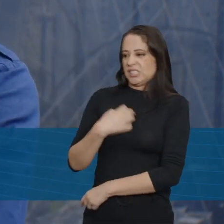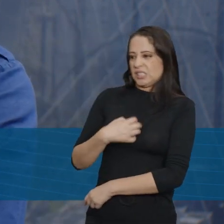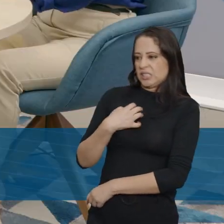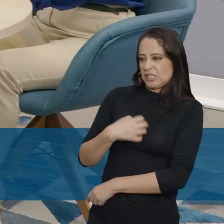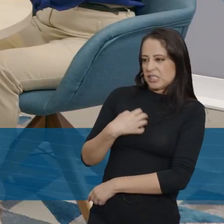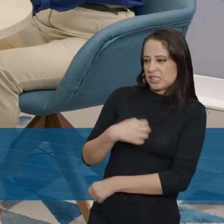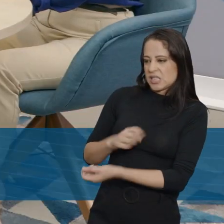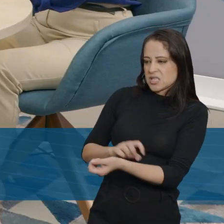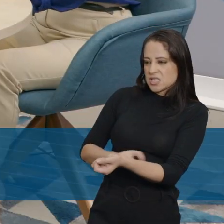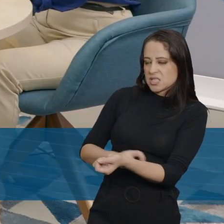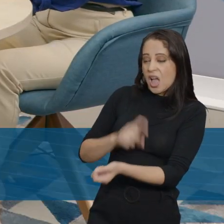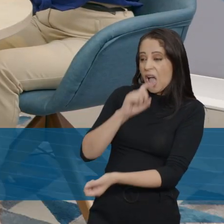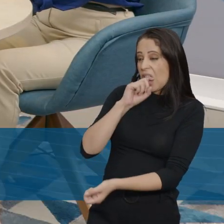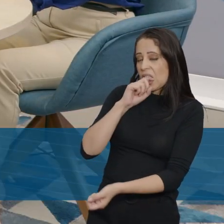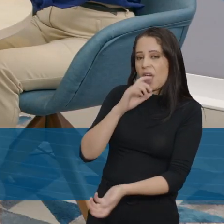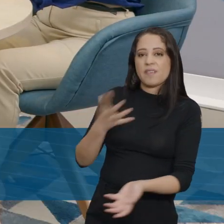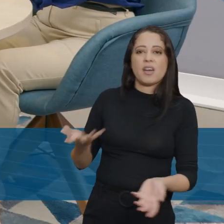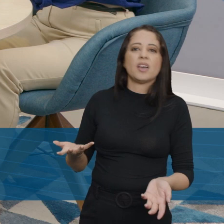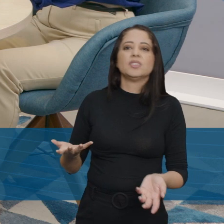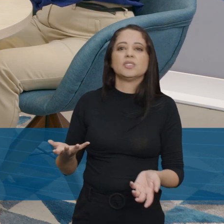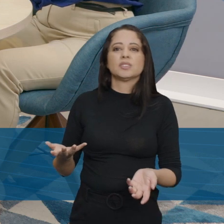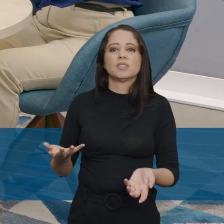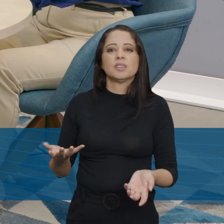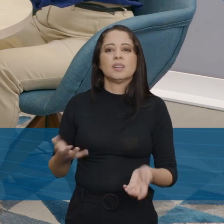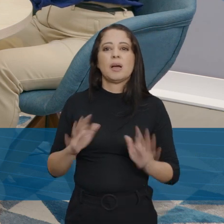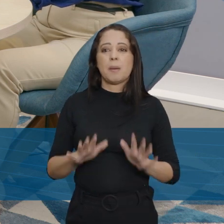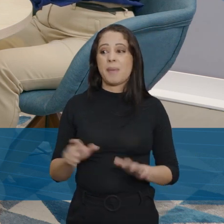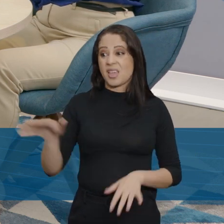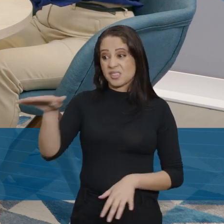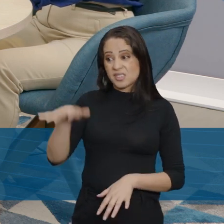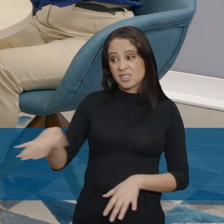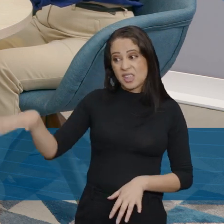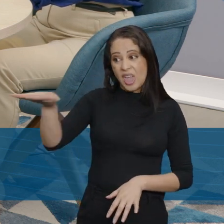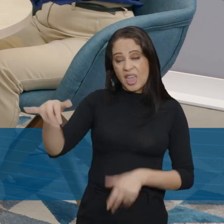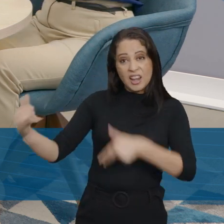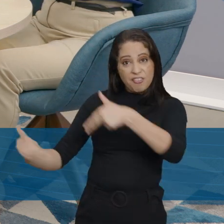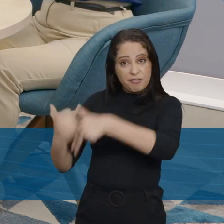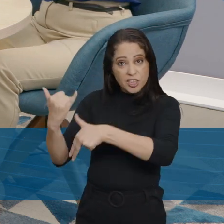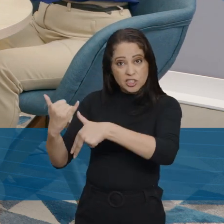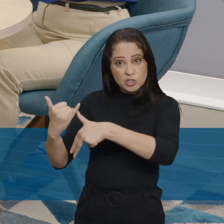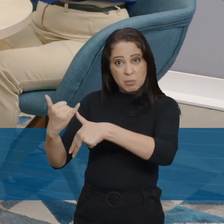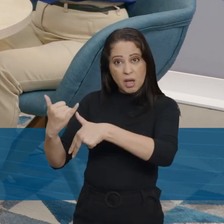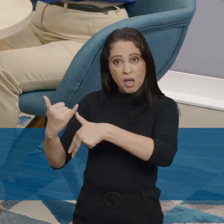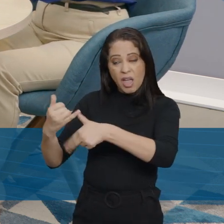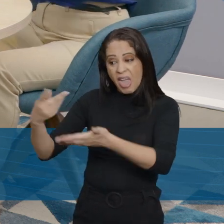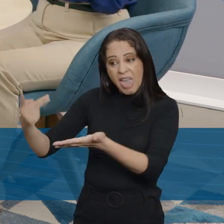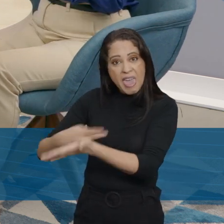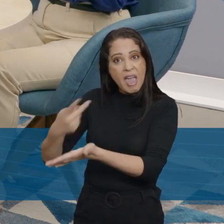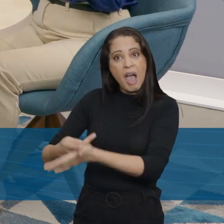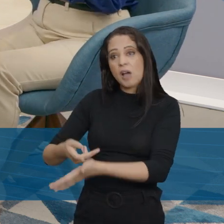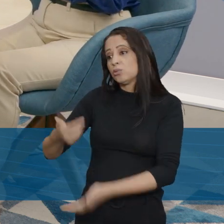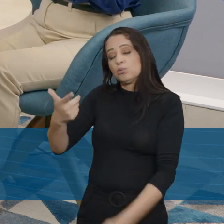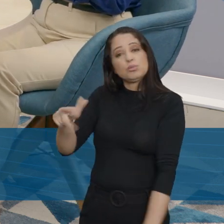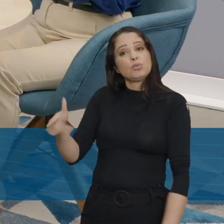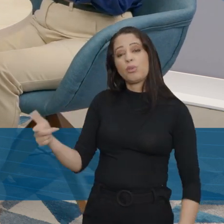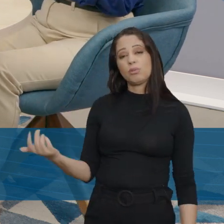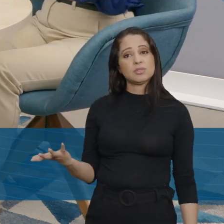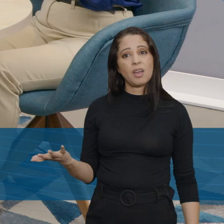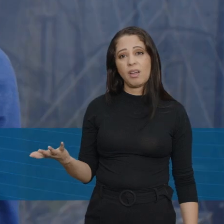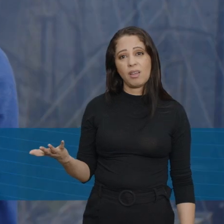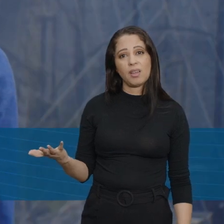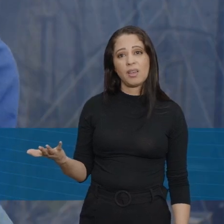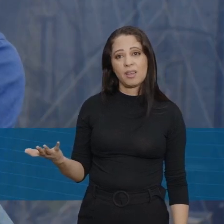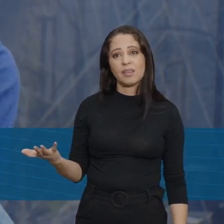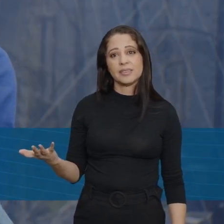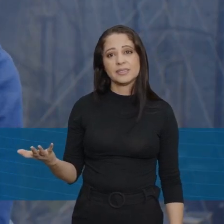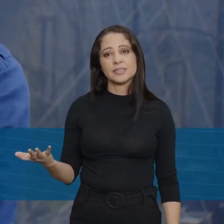depois desenvolve, e a gente vai estar percebendo que não tem nada de errado com a vítima. Então, às vezes, a vítima pega essa culpa para si,